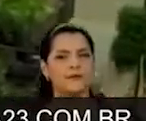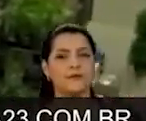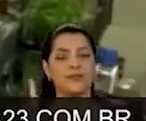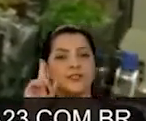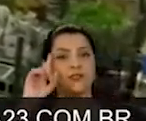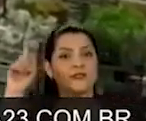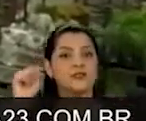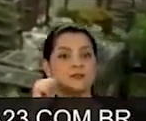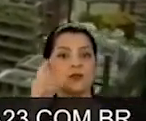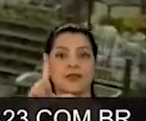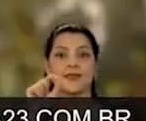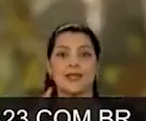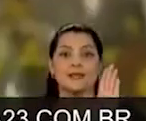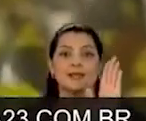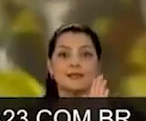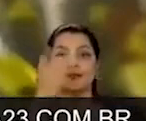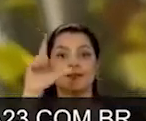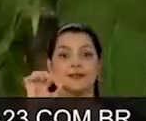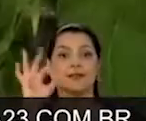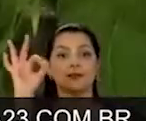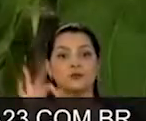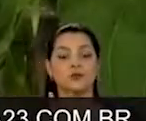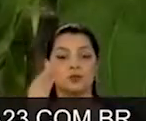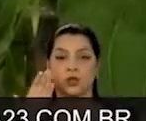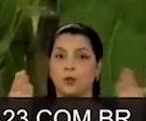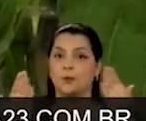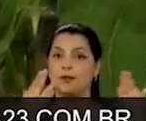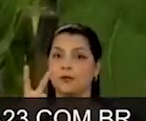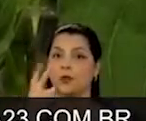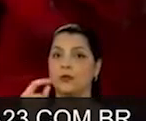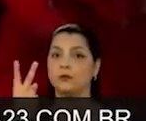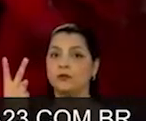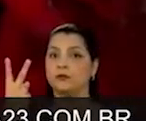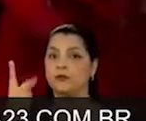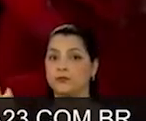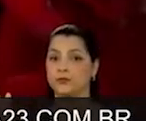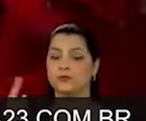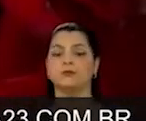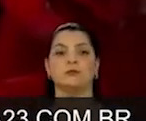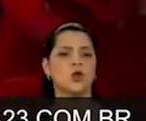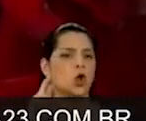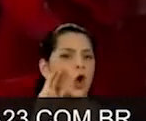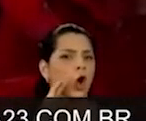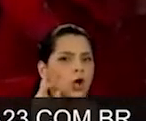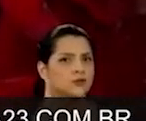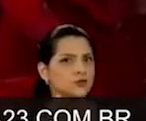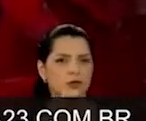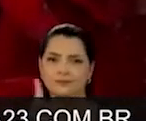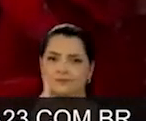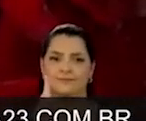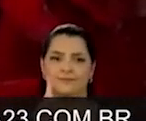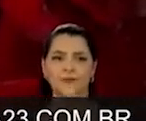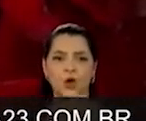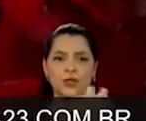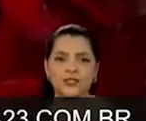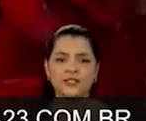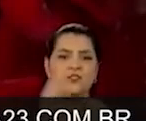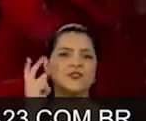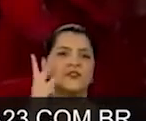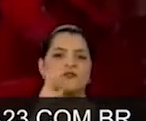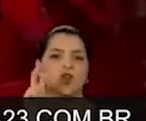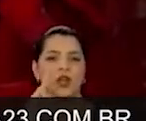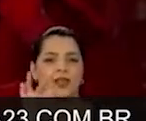Dia da Mulher foi 10% maior em comparação com o ano passado. E não são só as rosas. Orquídeas,